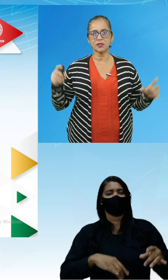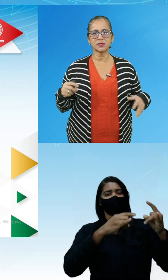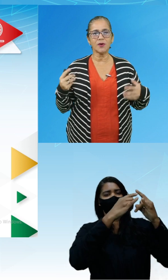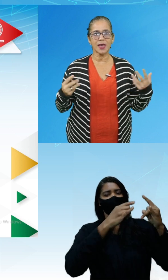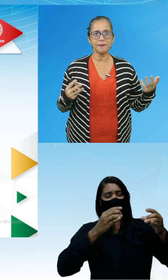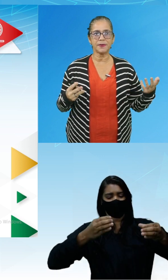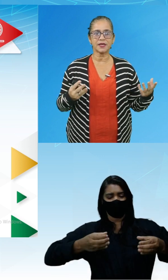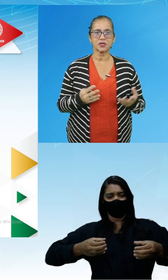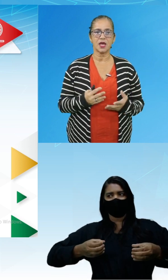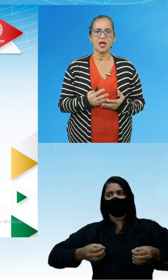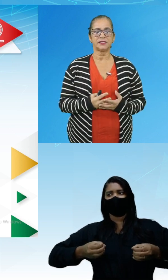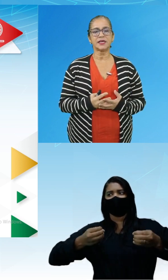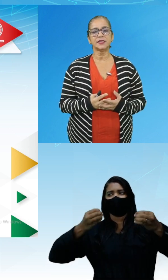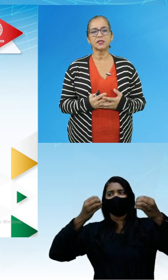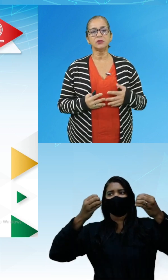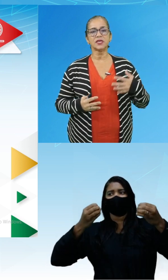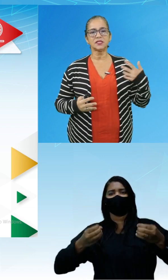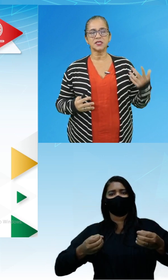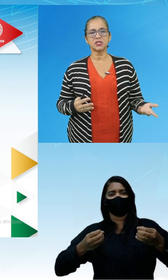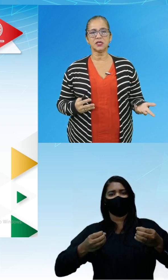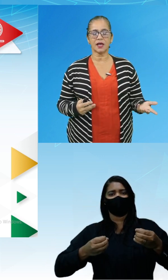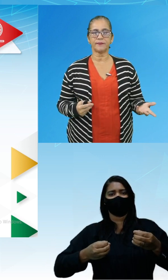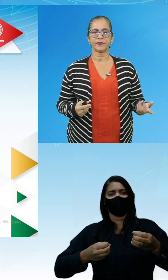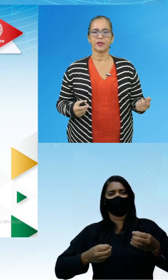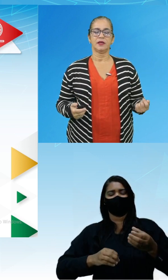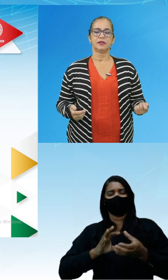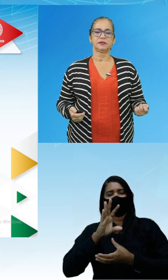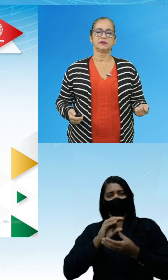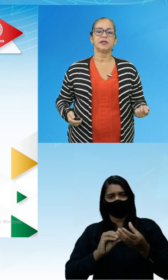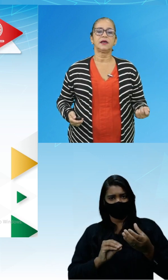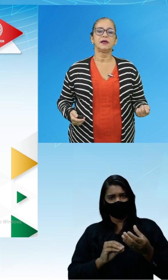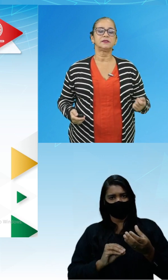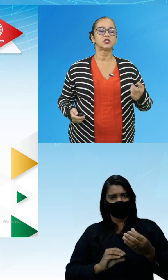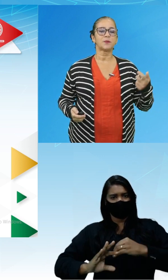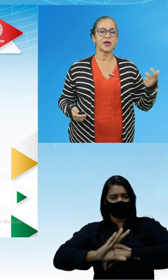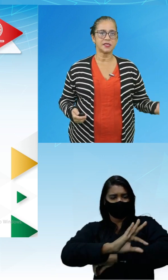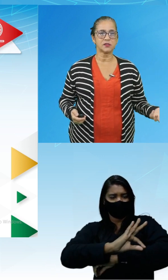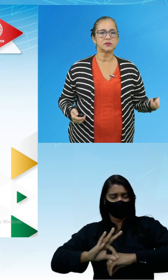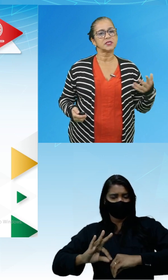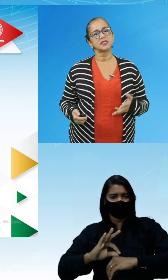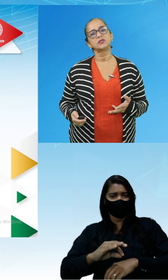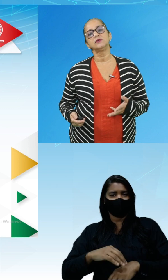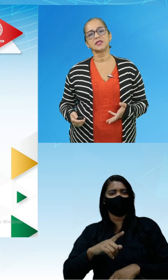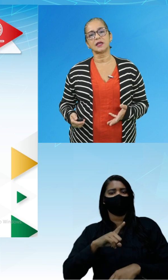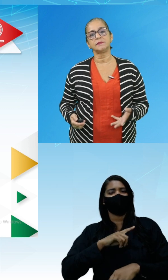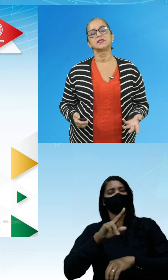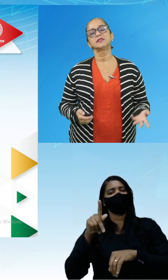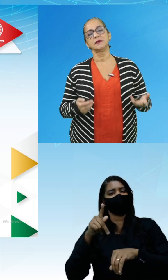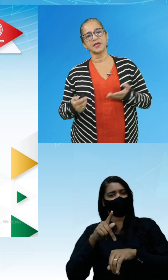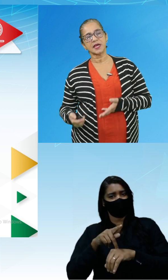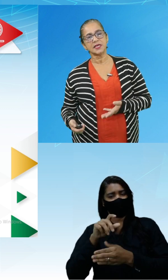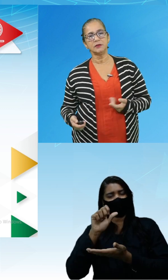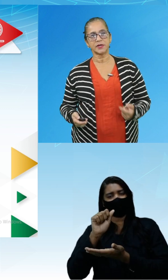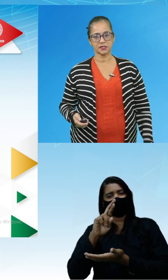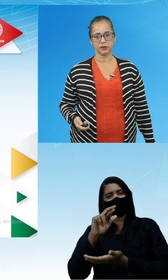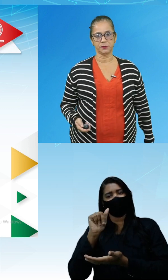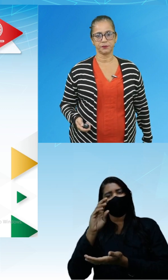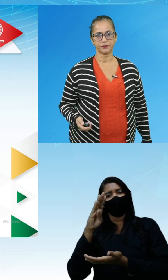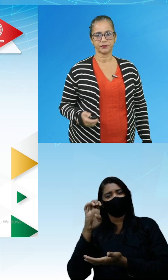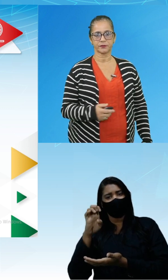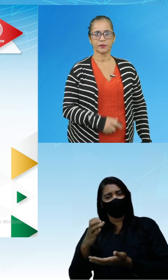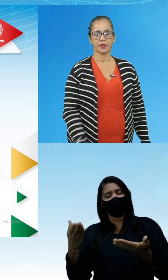torres, então são réplicas de arquitetura que existe lá nos países onde existem os árabes, também aqui no